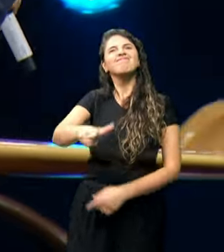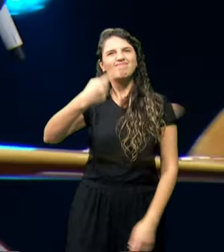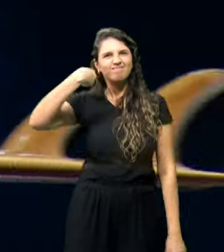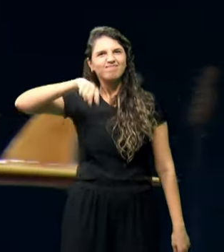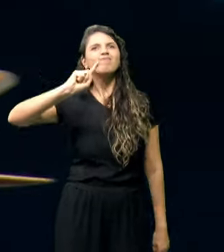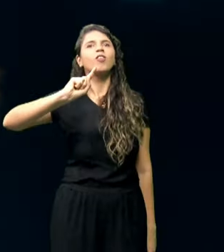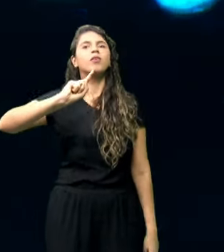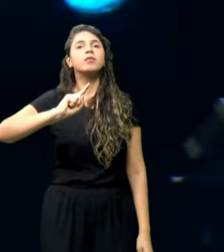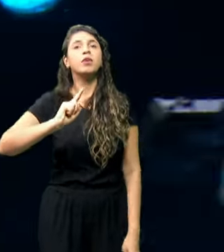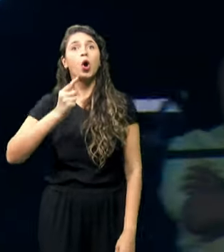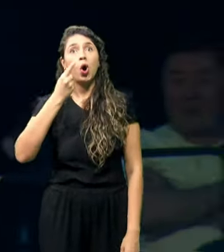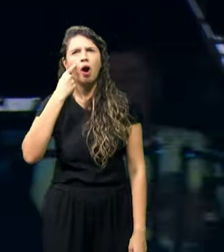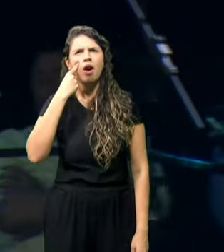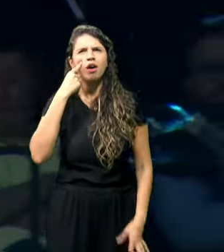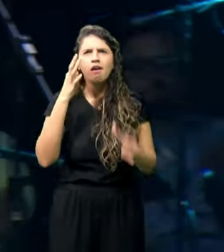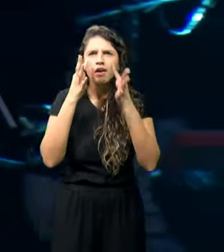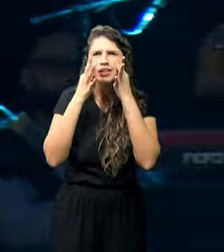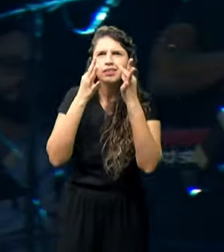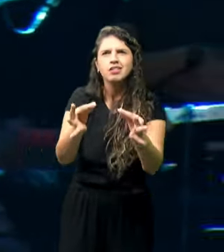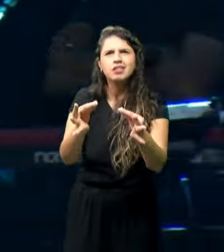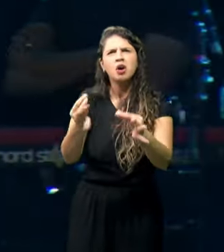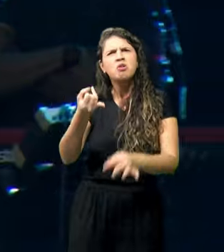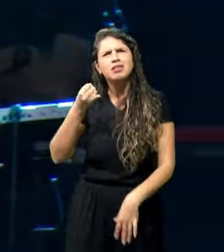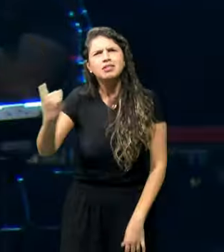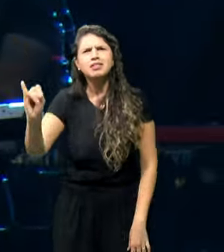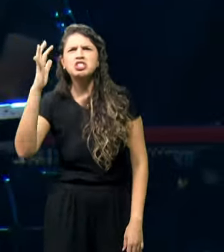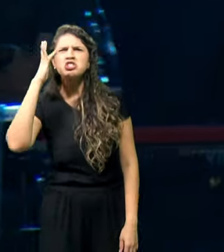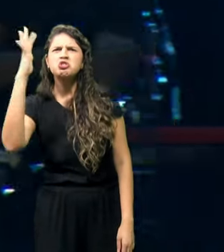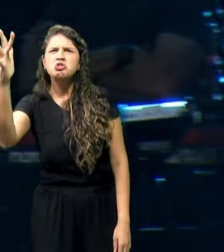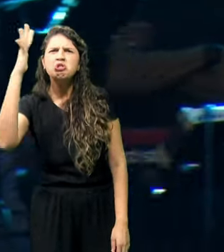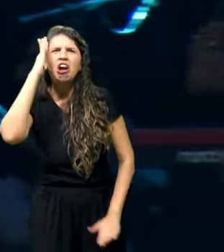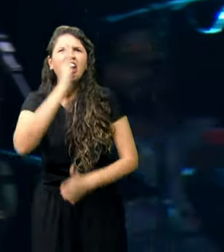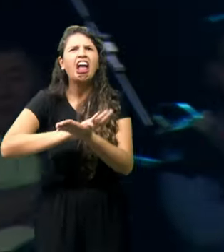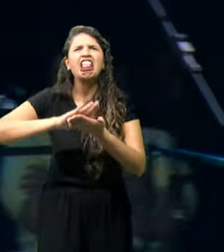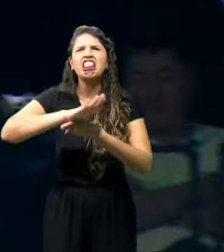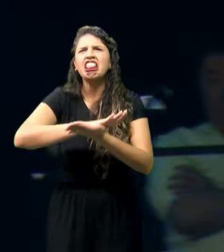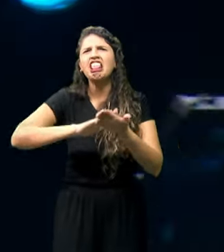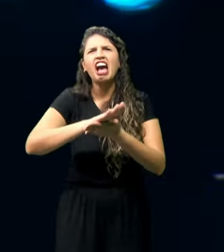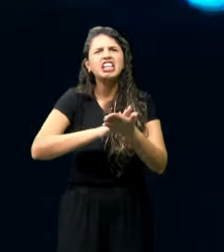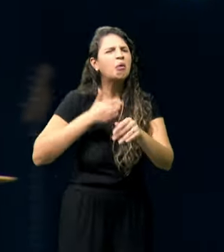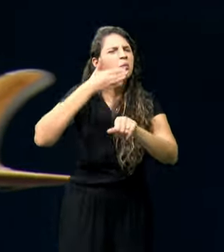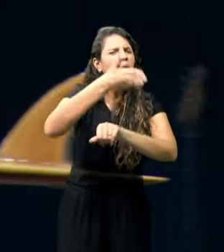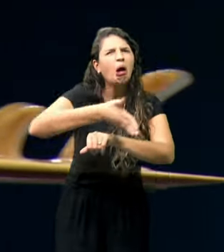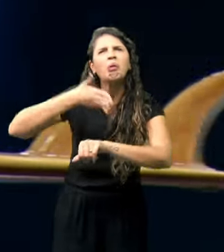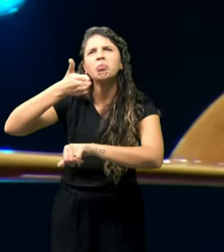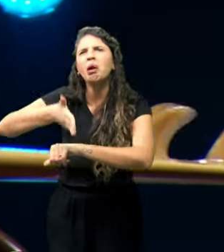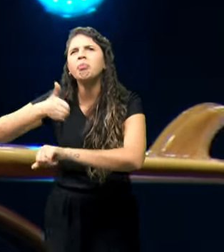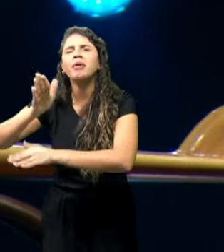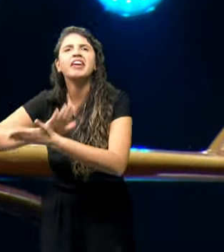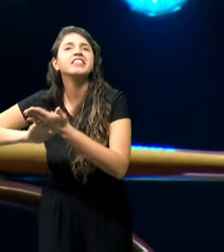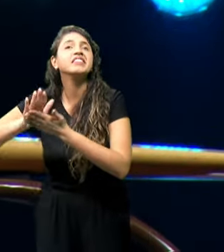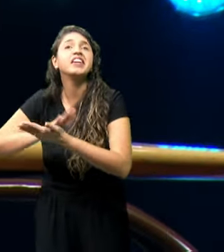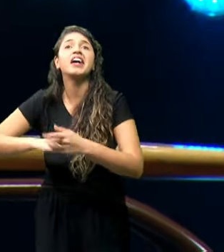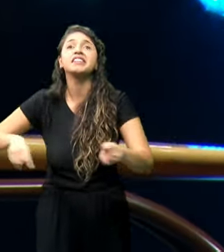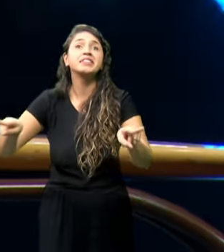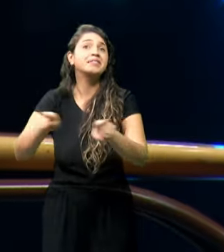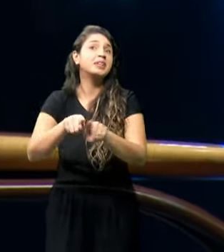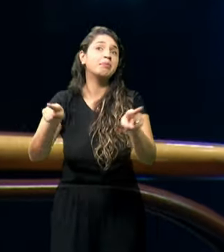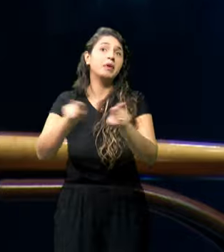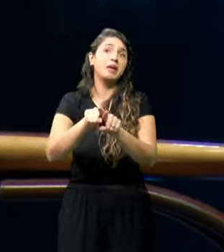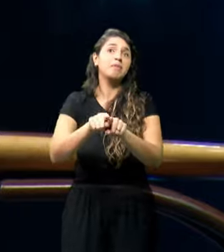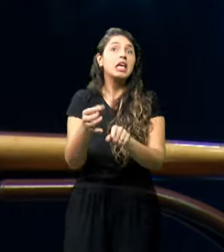dizer para você. Quem não sonha, não vai a lugar nenhum. Quem sonha, pode não chegar no lugar do sonho,